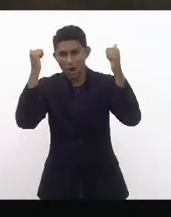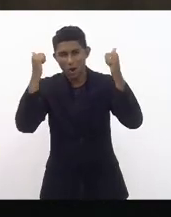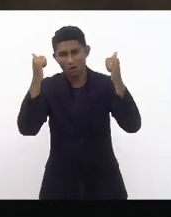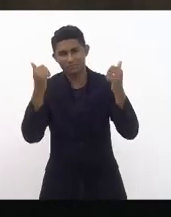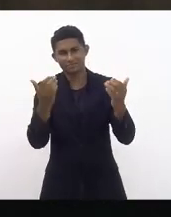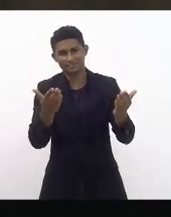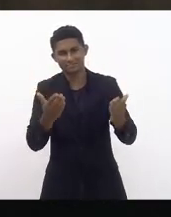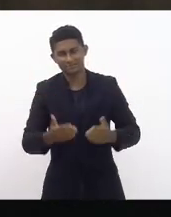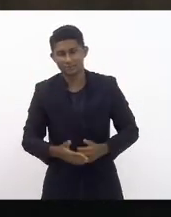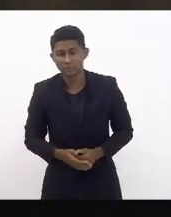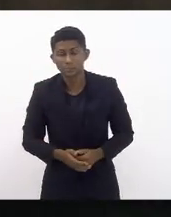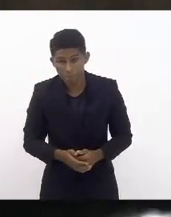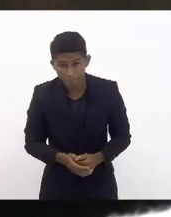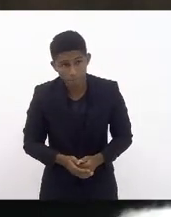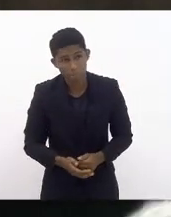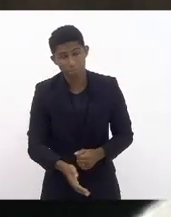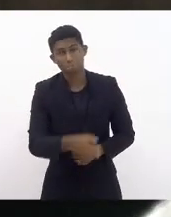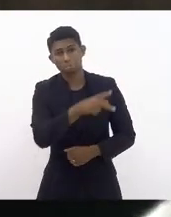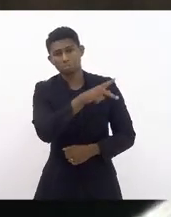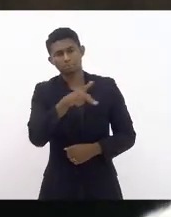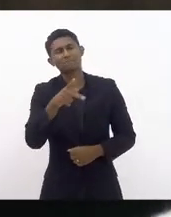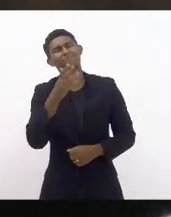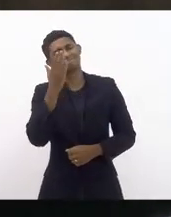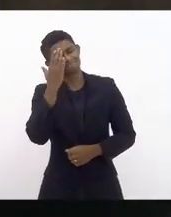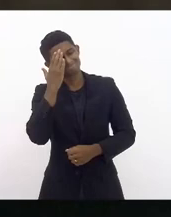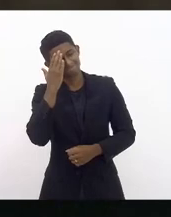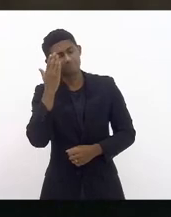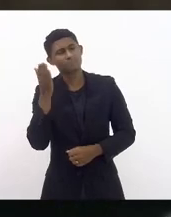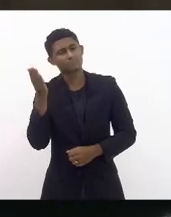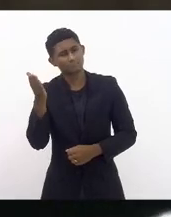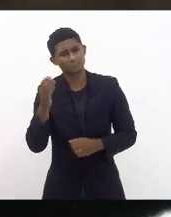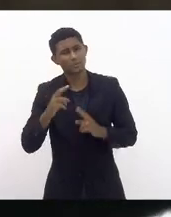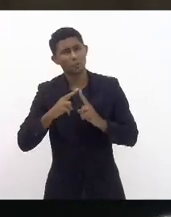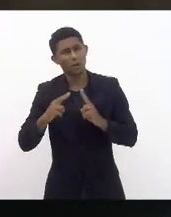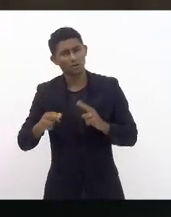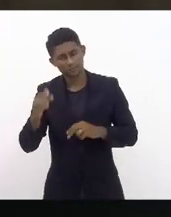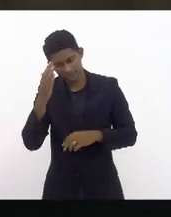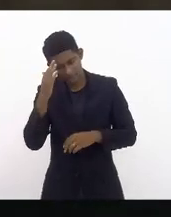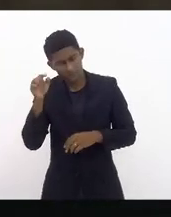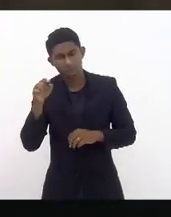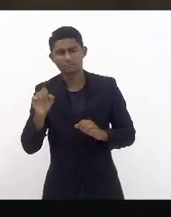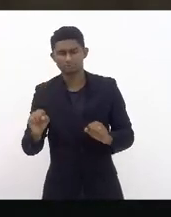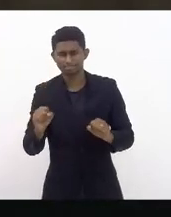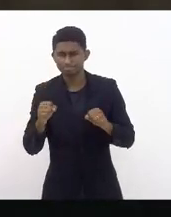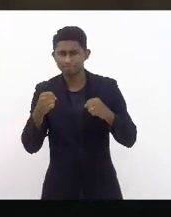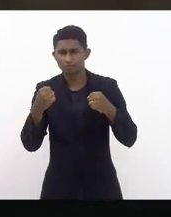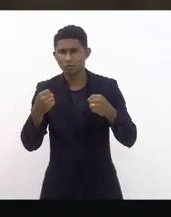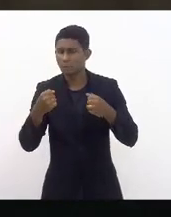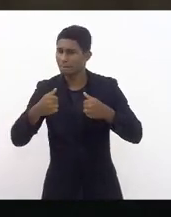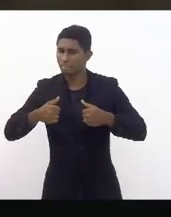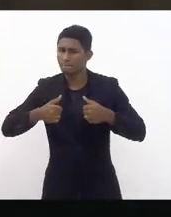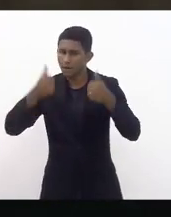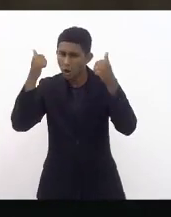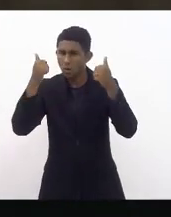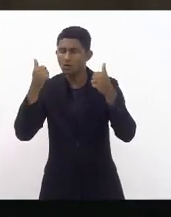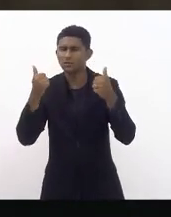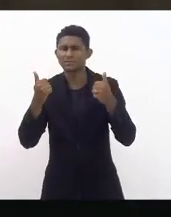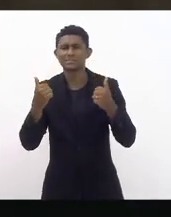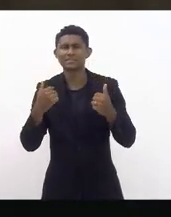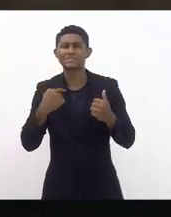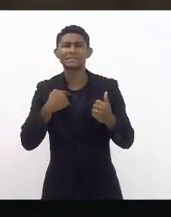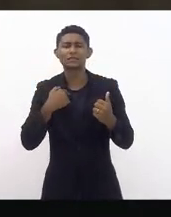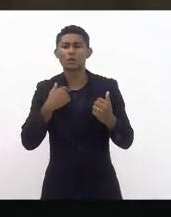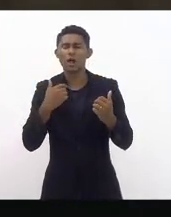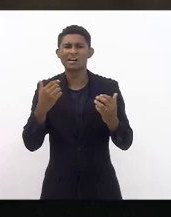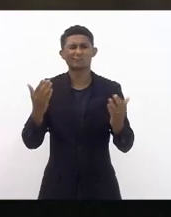Presidente, a UERJ sabe que está fazendo o melhor. Não tenho dúvida que está